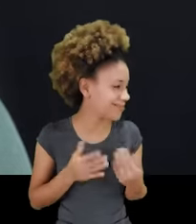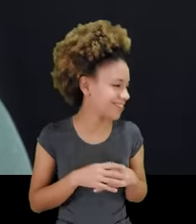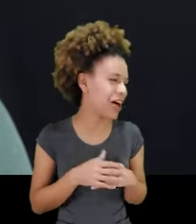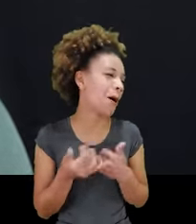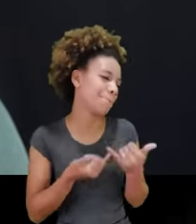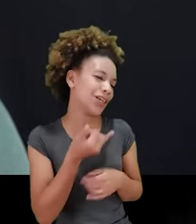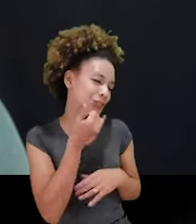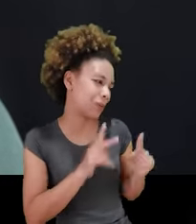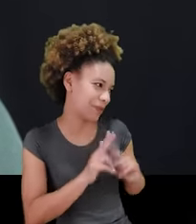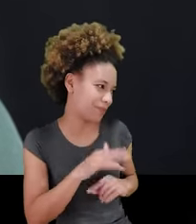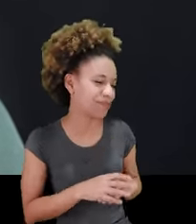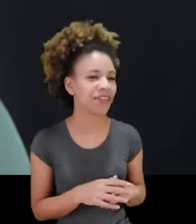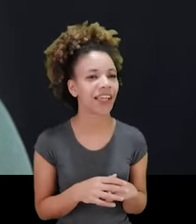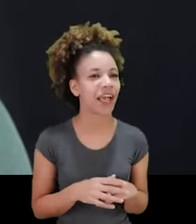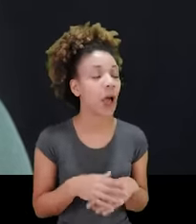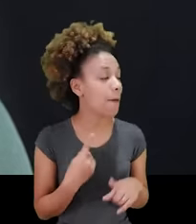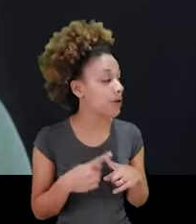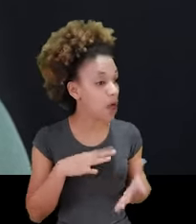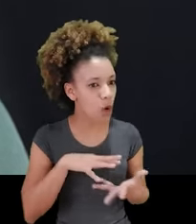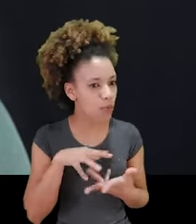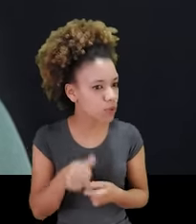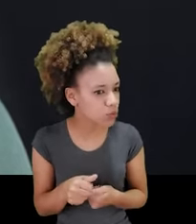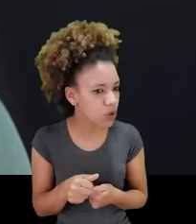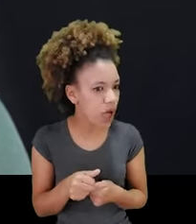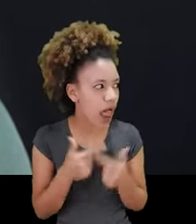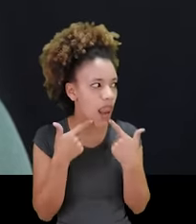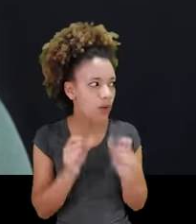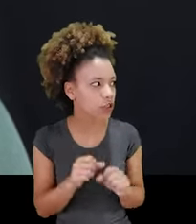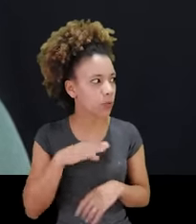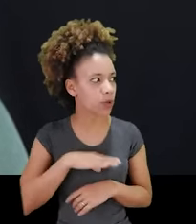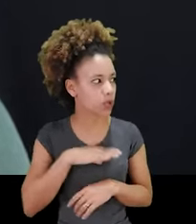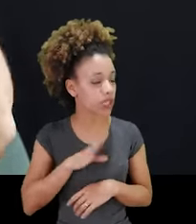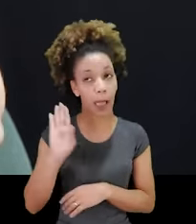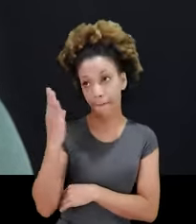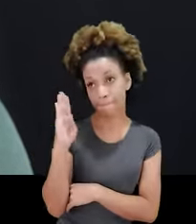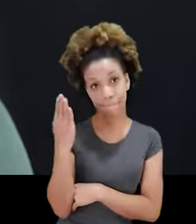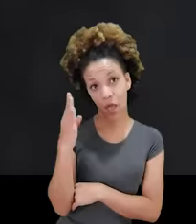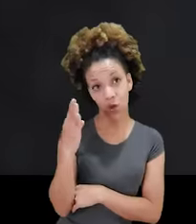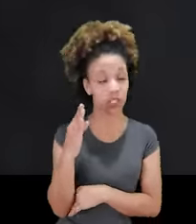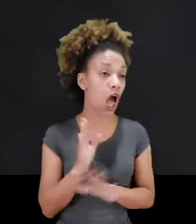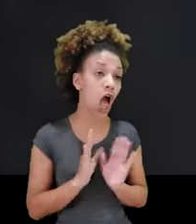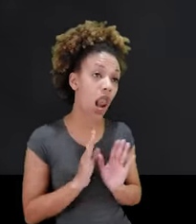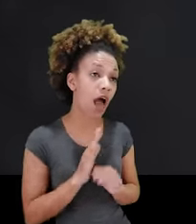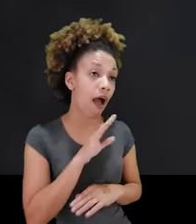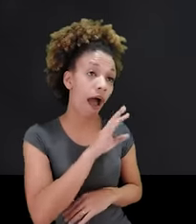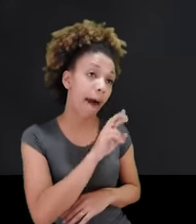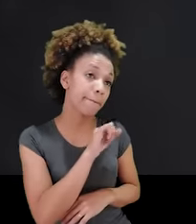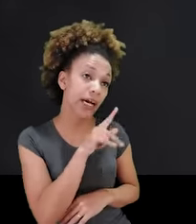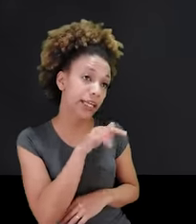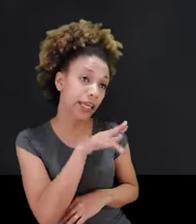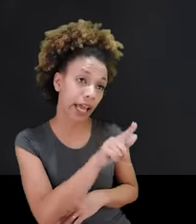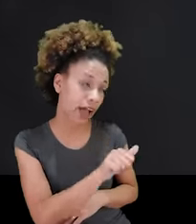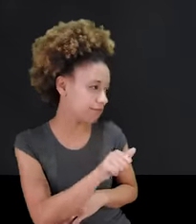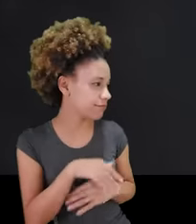Eu falo uma brincadeira, desculpa te interromper, que é... Era para o mundo estar falando português. Era para Beyoncé estar cantando, olha as raparigas. Isso é que é. Mas mesmo